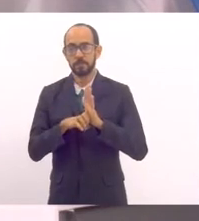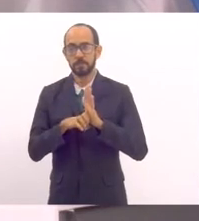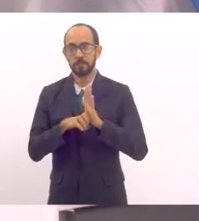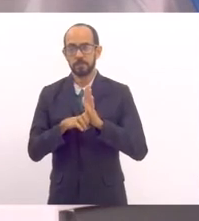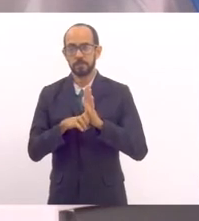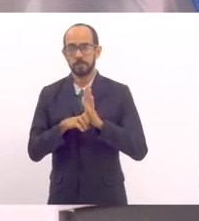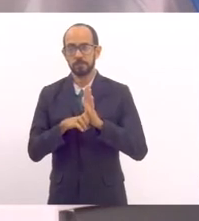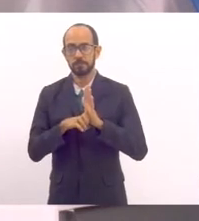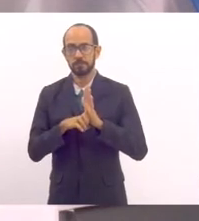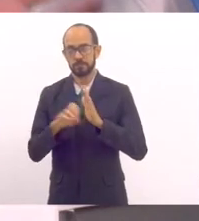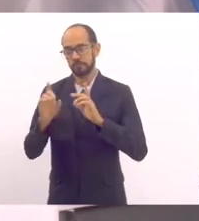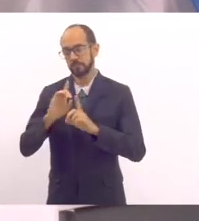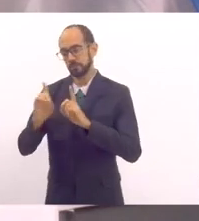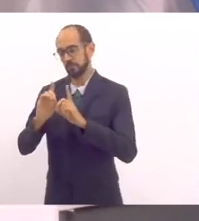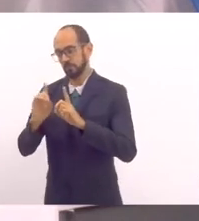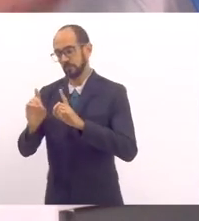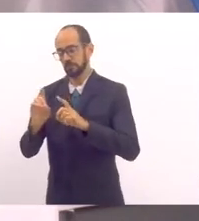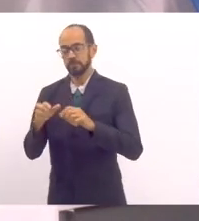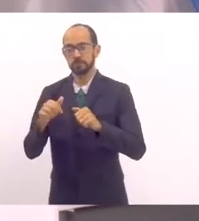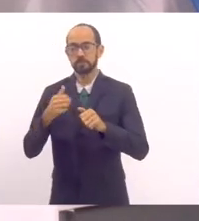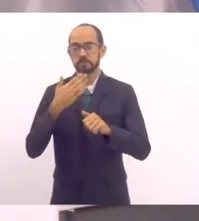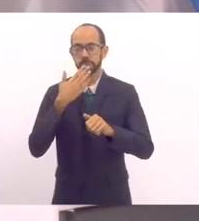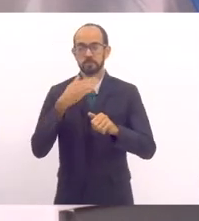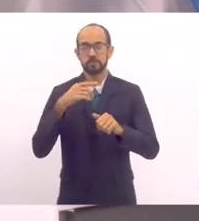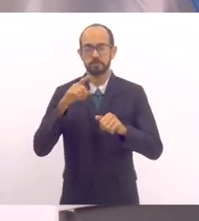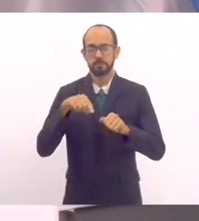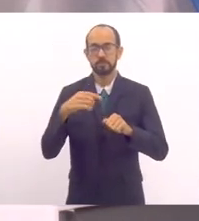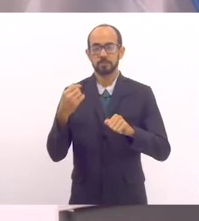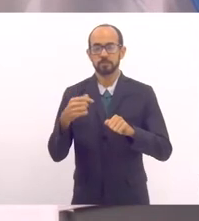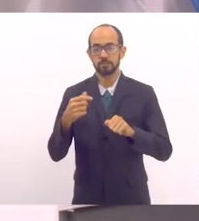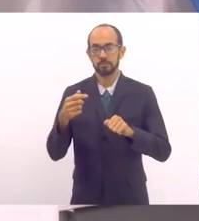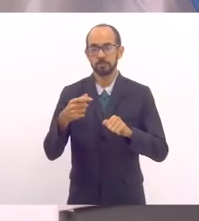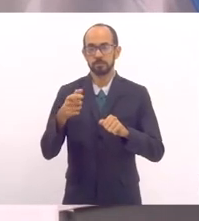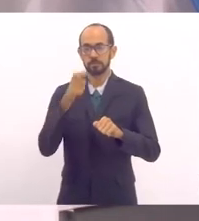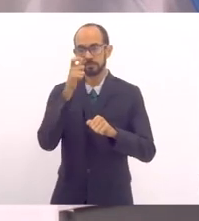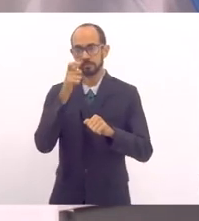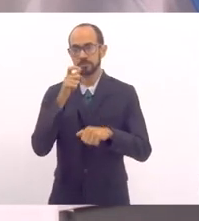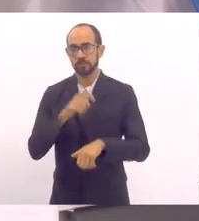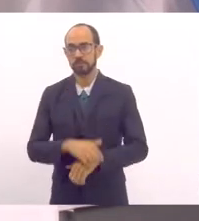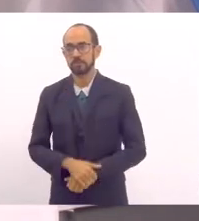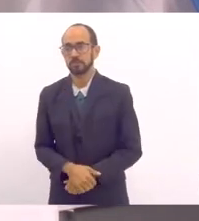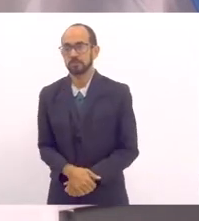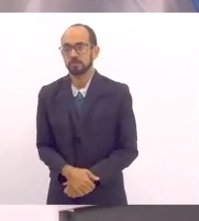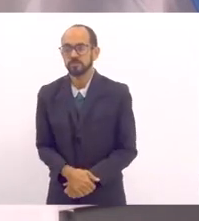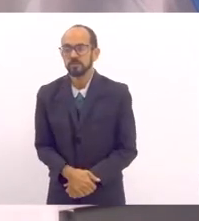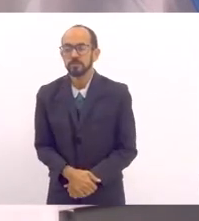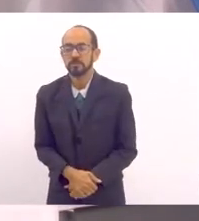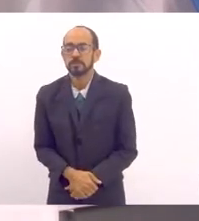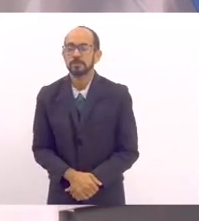haver o debate, né, de quais eles vão atender ou não. Oi? Oi, Miriam.